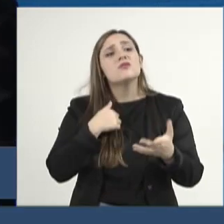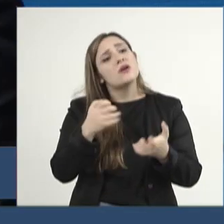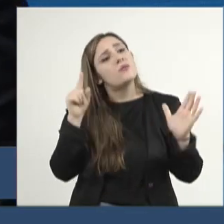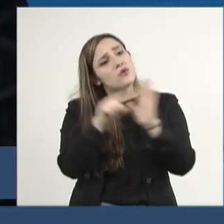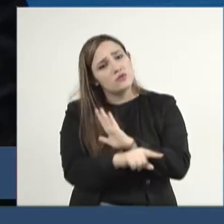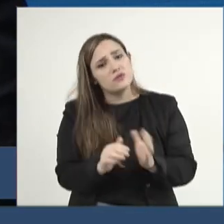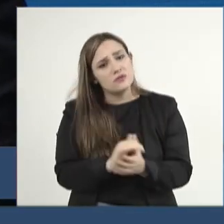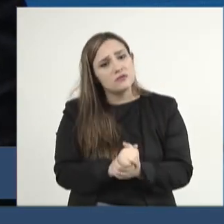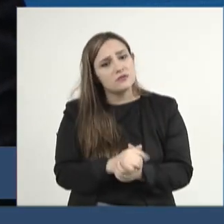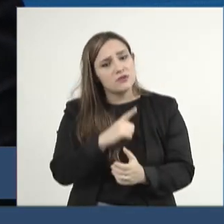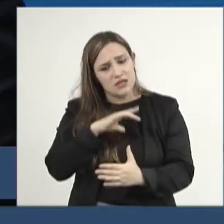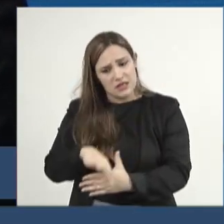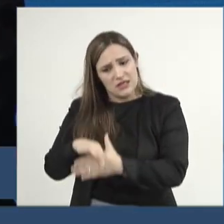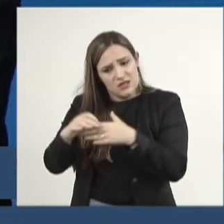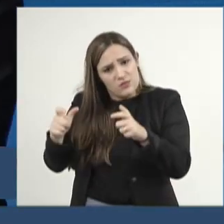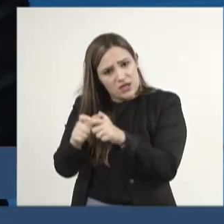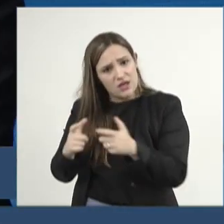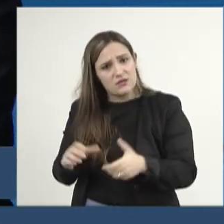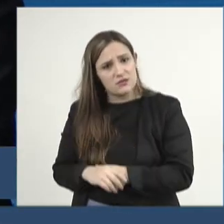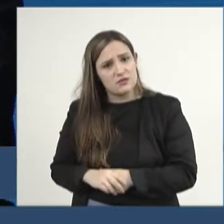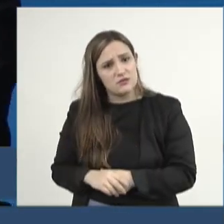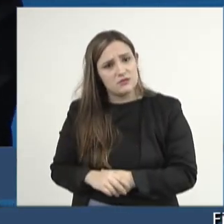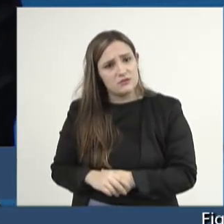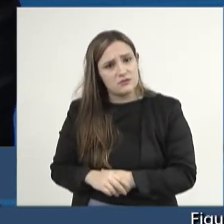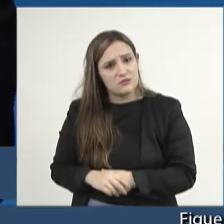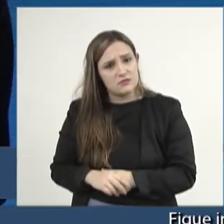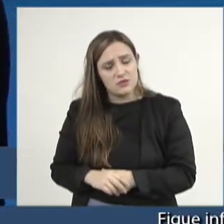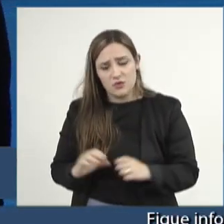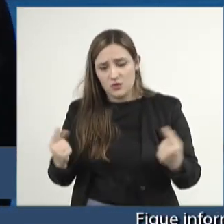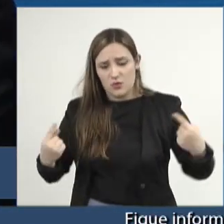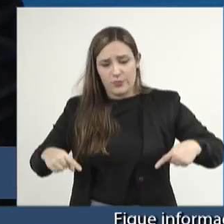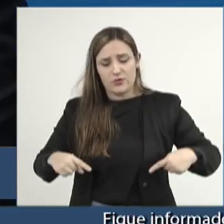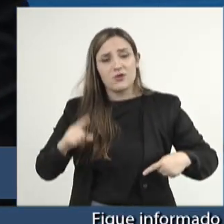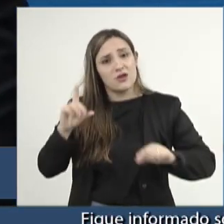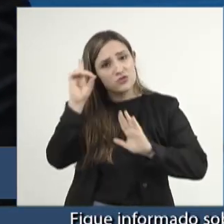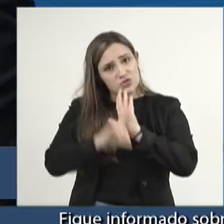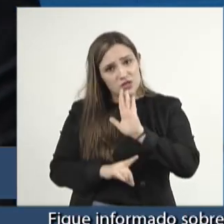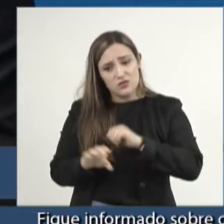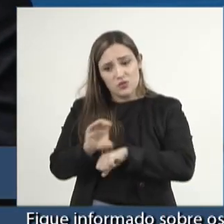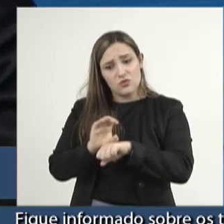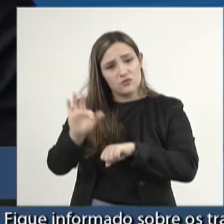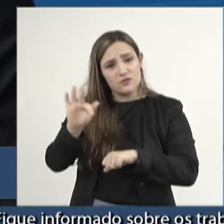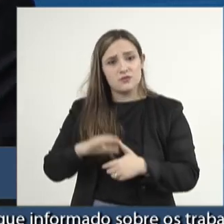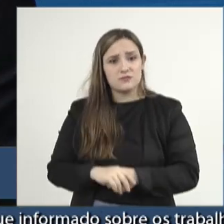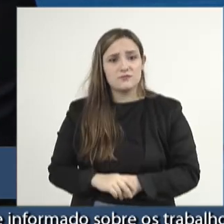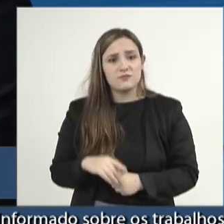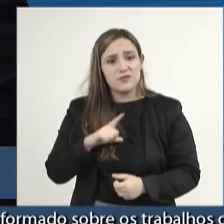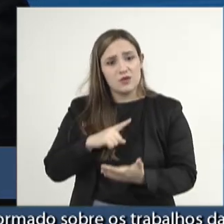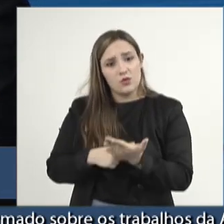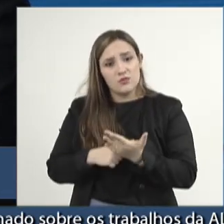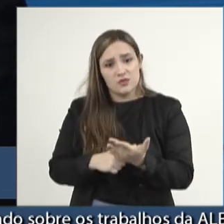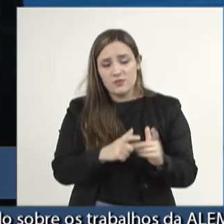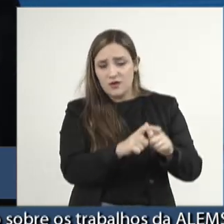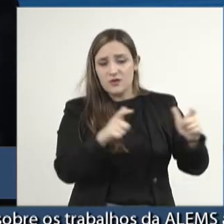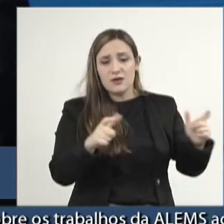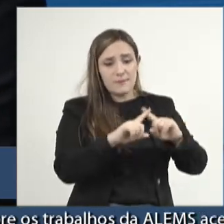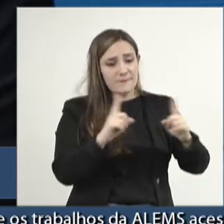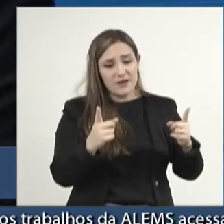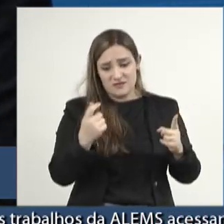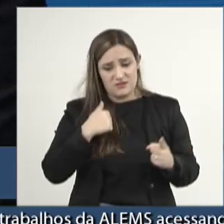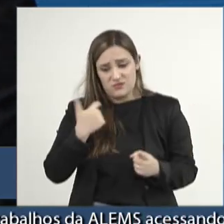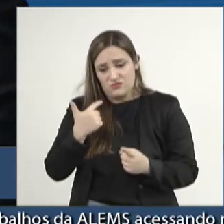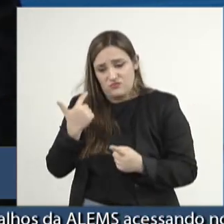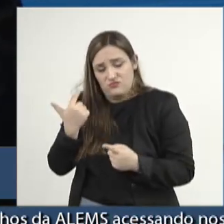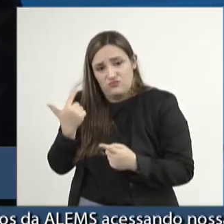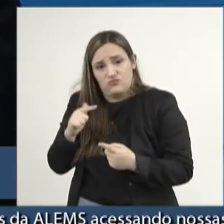aqui líder da minoria, o direito de minoria e de oposição, ele é constitucional. Nós temos acordos de maioria e ninguém tem acesso ao